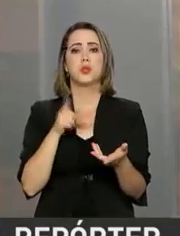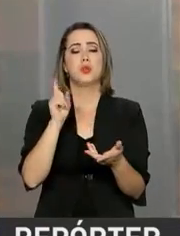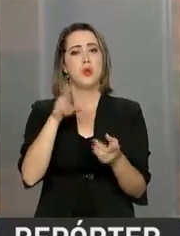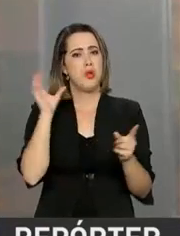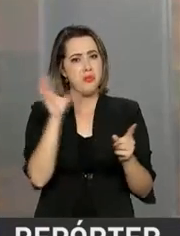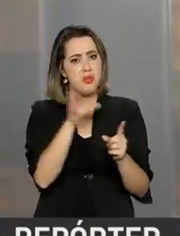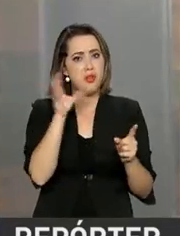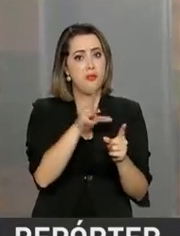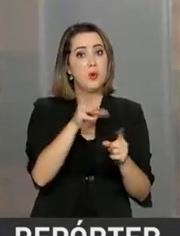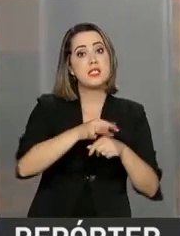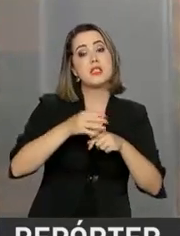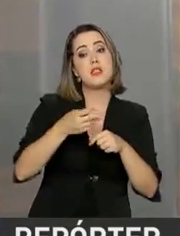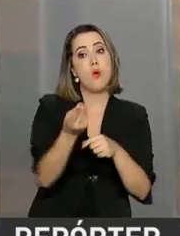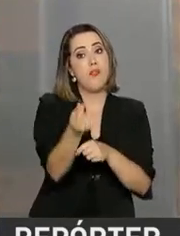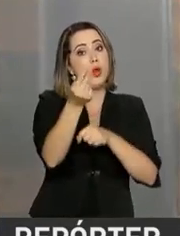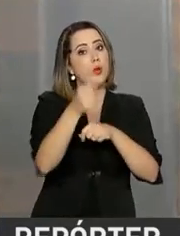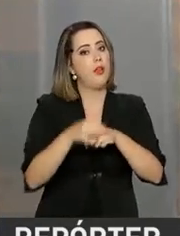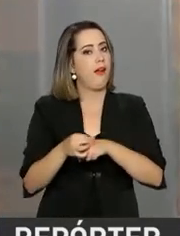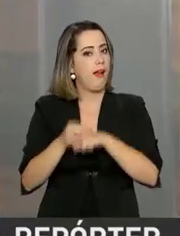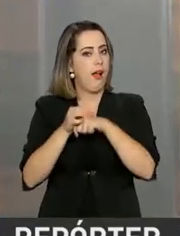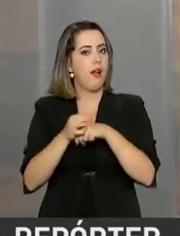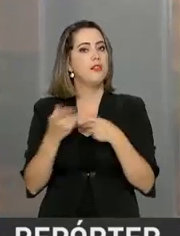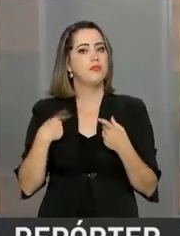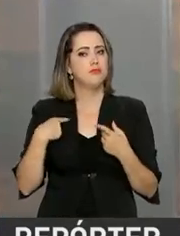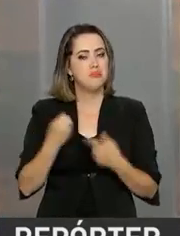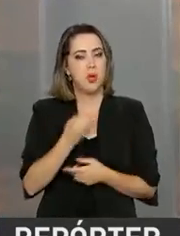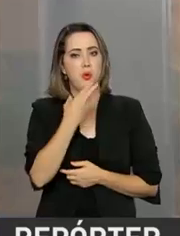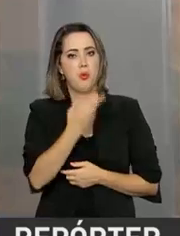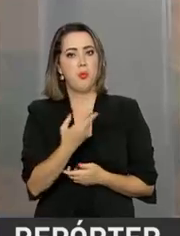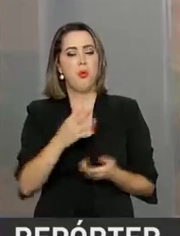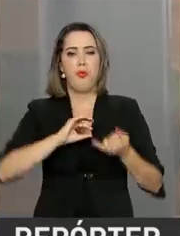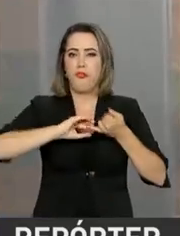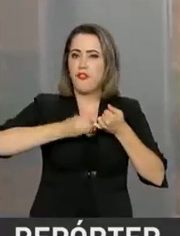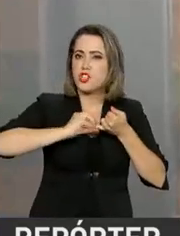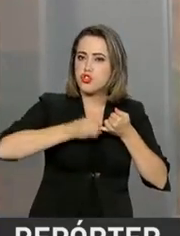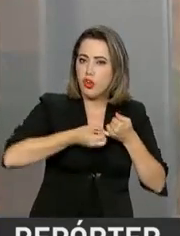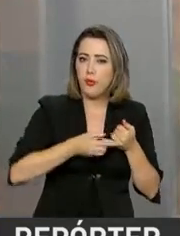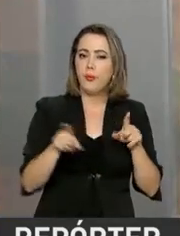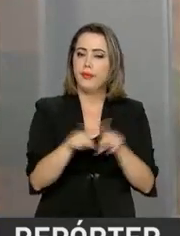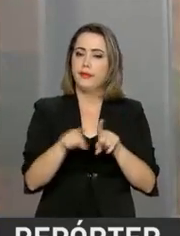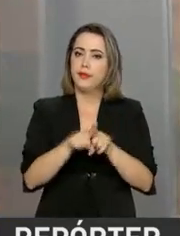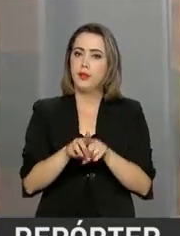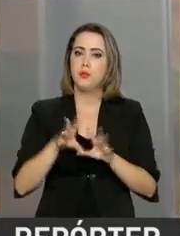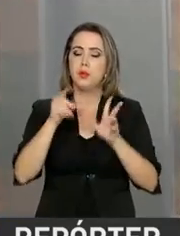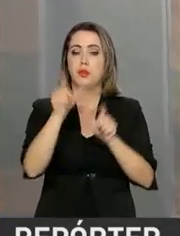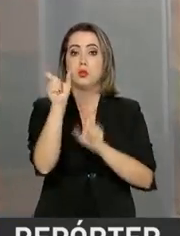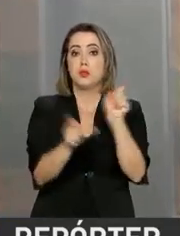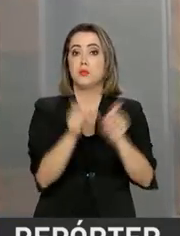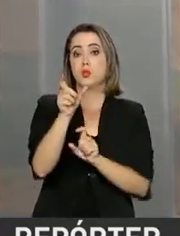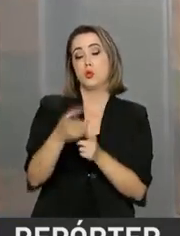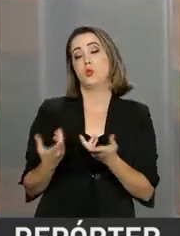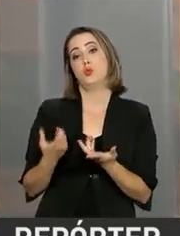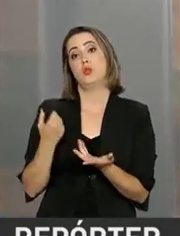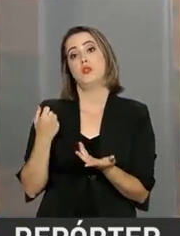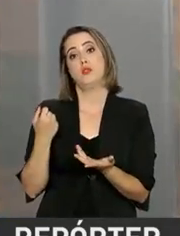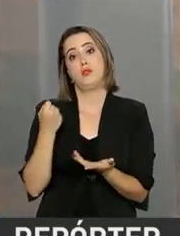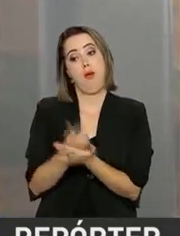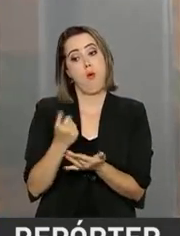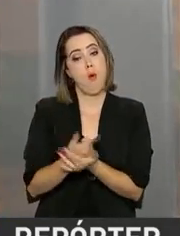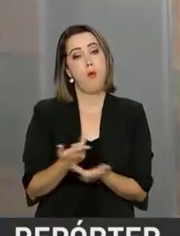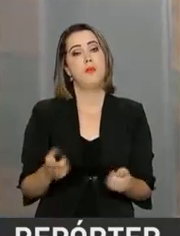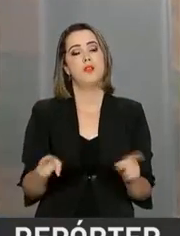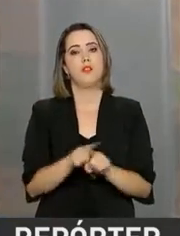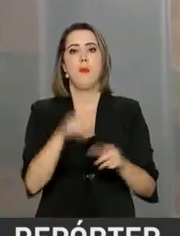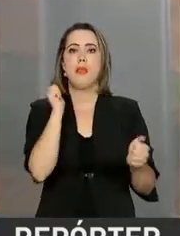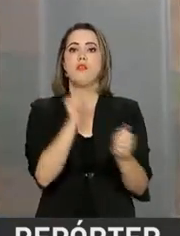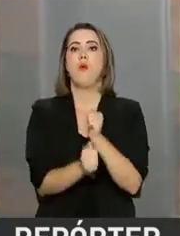muito nos preços das carnes, traz uma boa projeção do feijão, que tem impactos para todo o consumidor, também para o